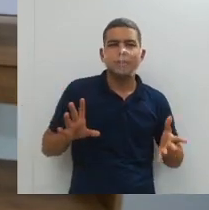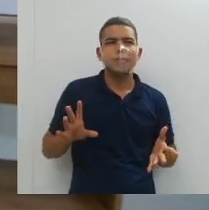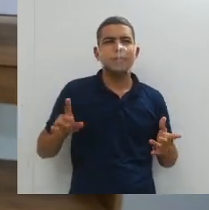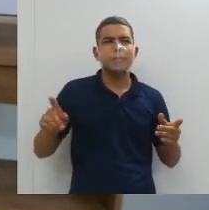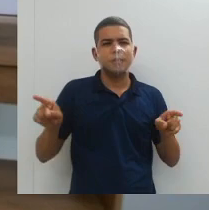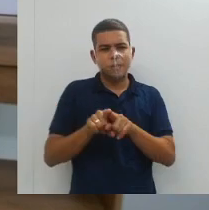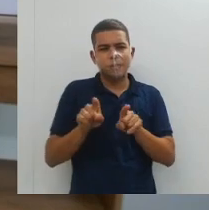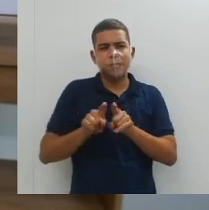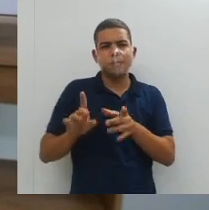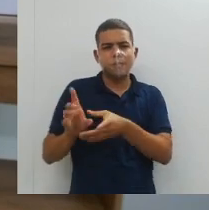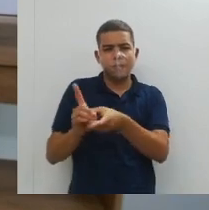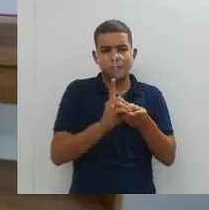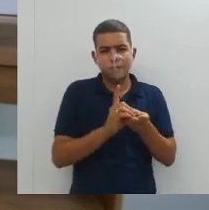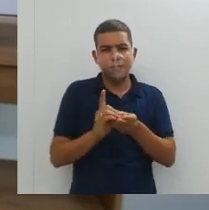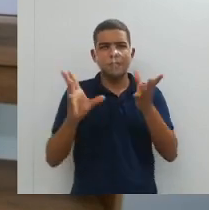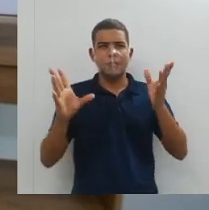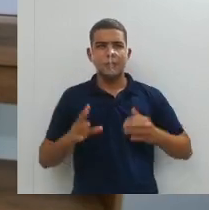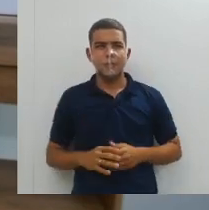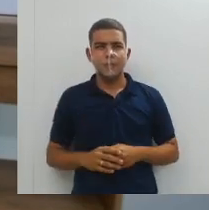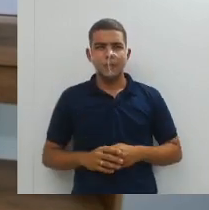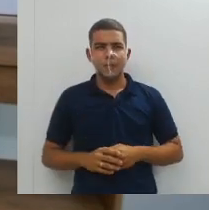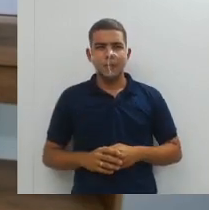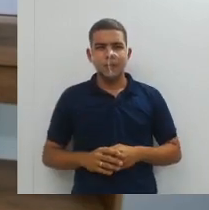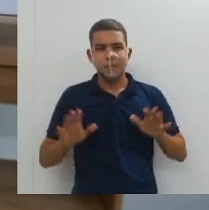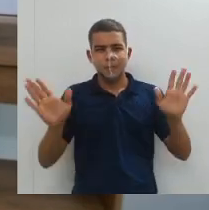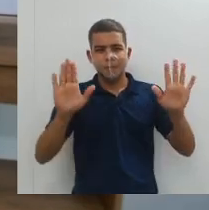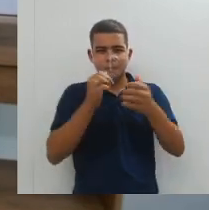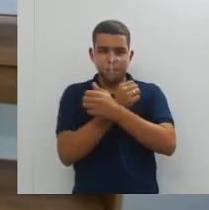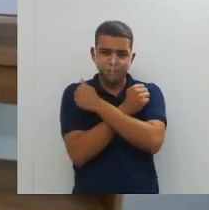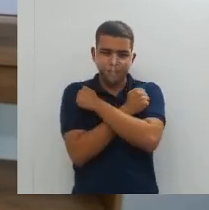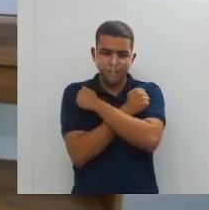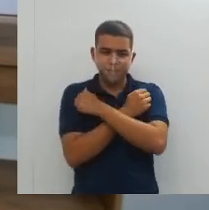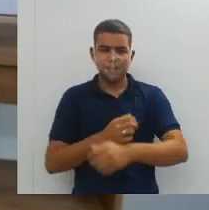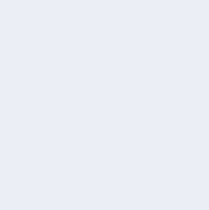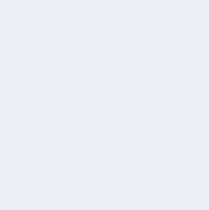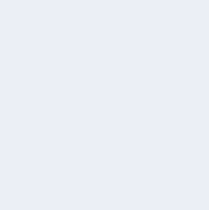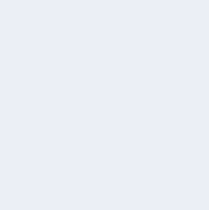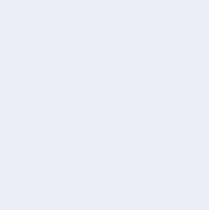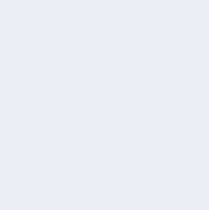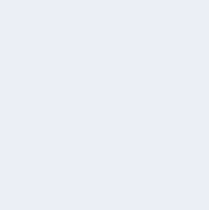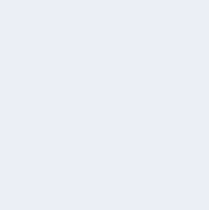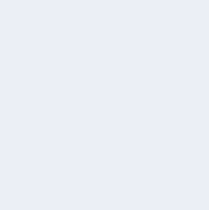liberal e democrática. Tá bem? Pessoal, um abraço e até a próxima.